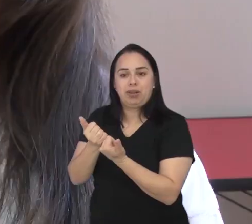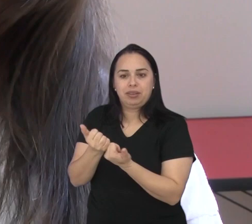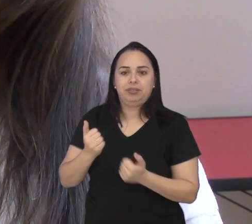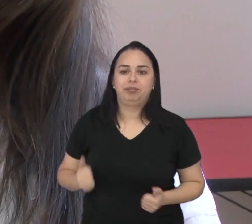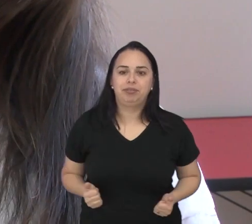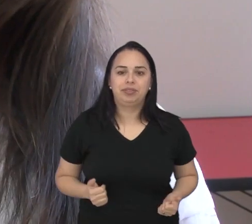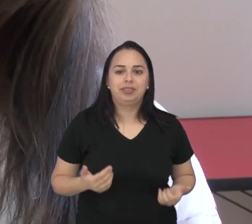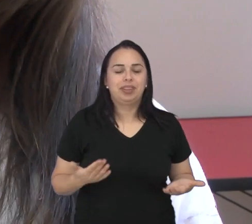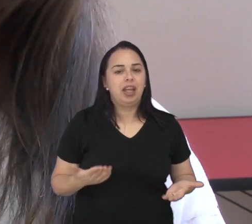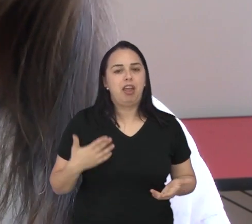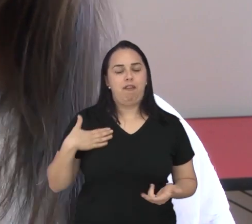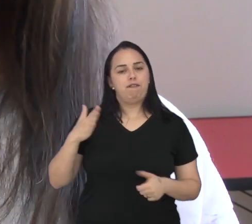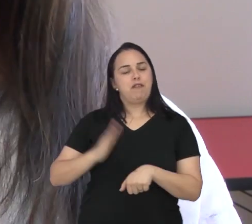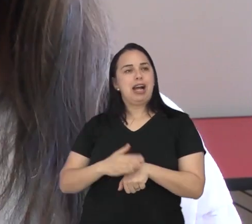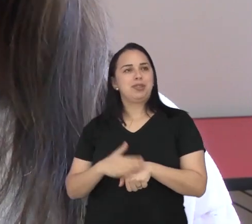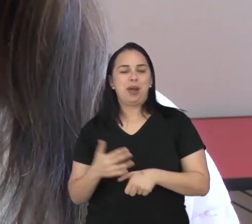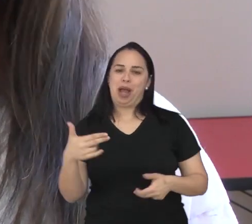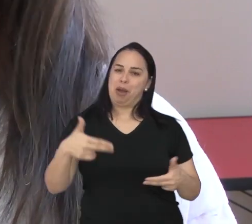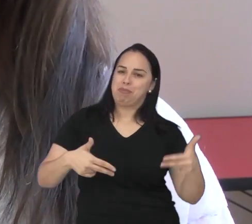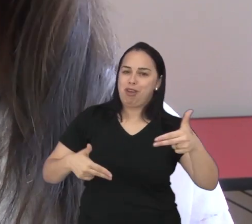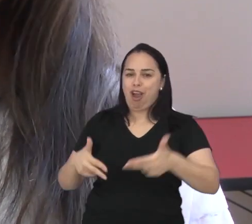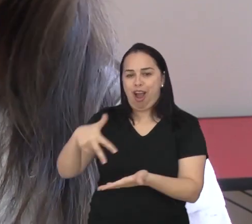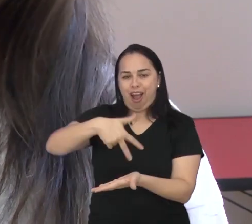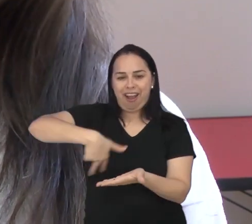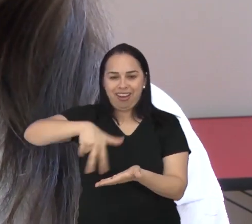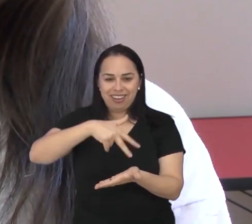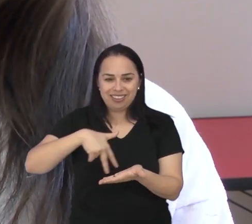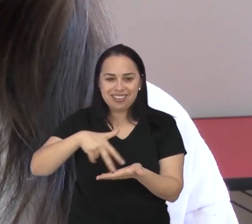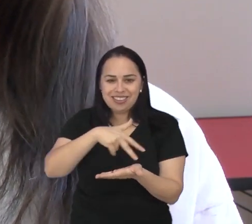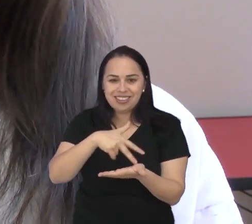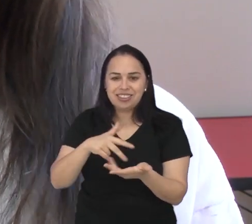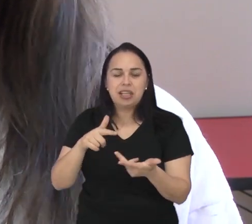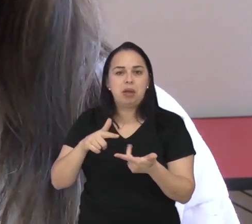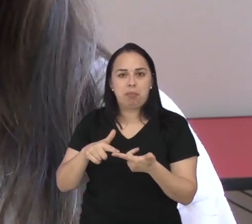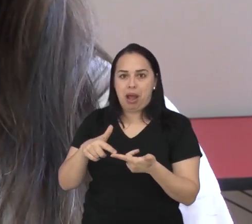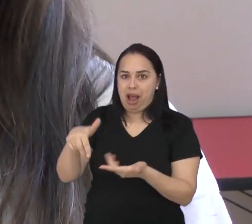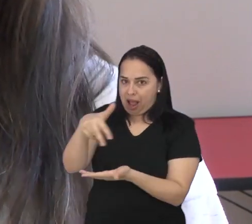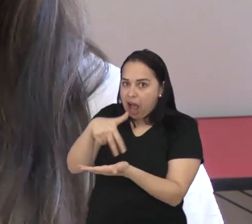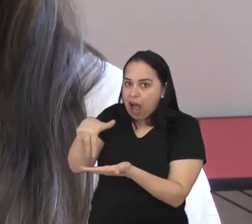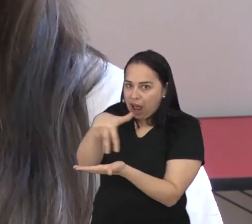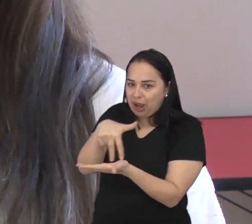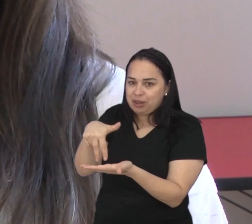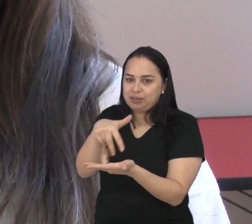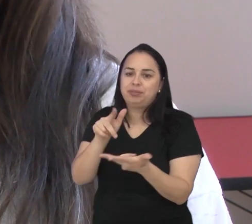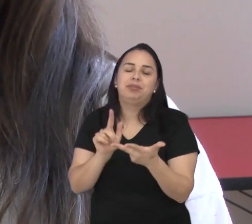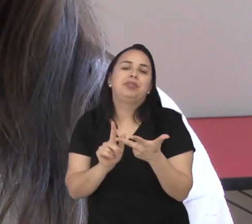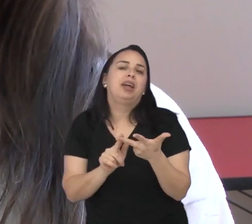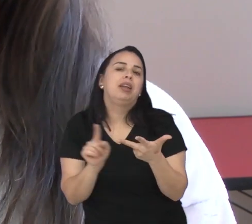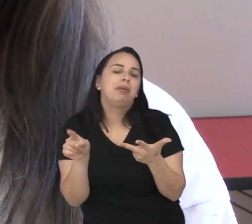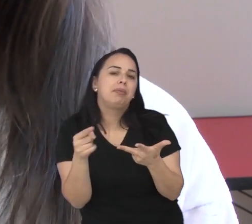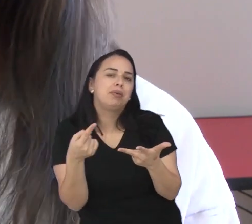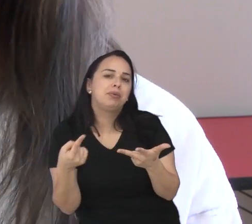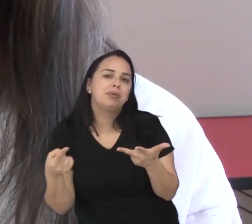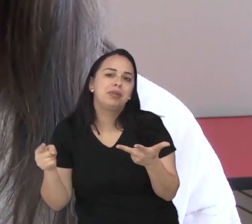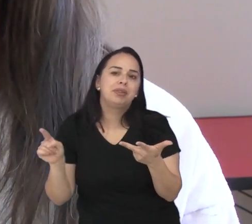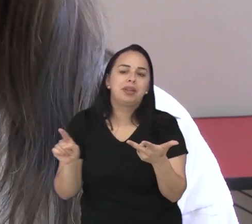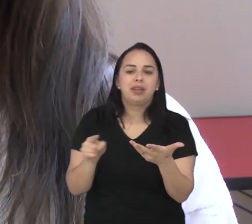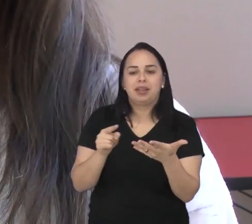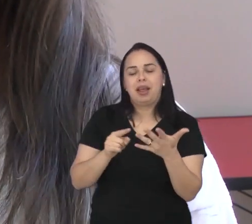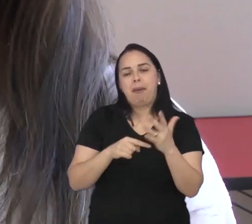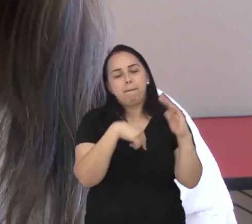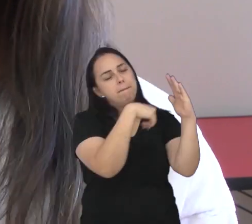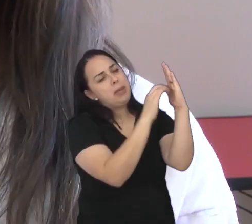Down. Faço hip-hop, com meu grupo de dança, aí faço